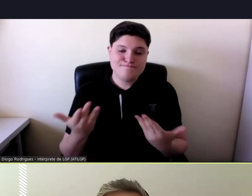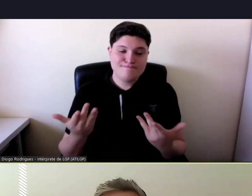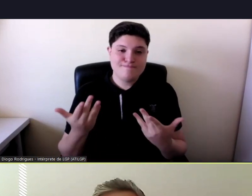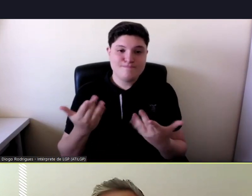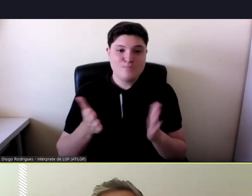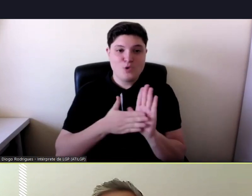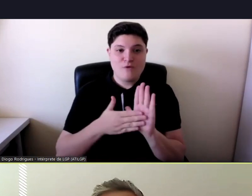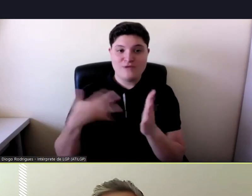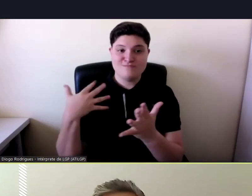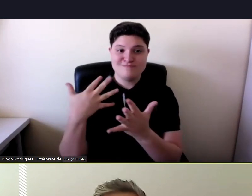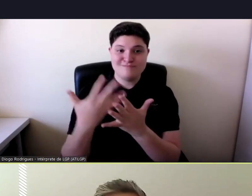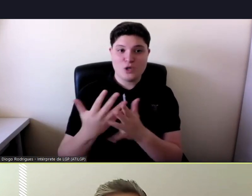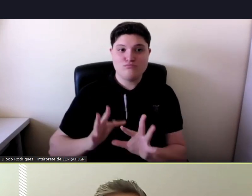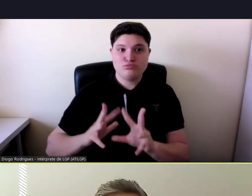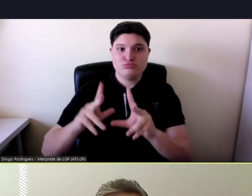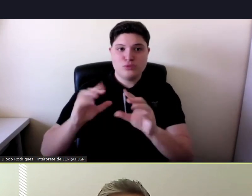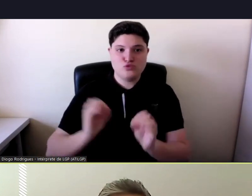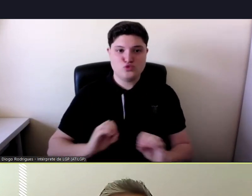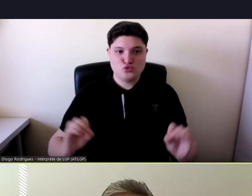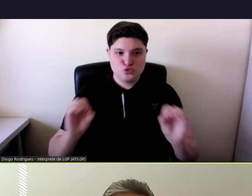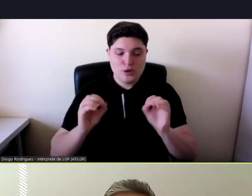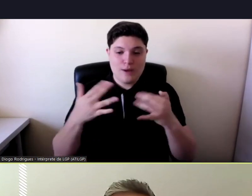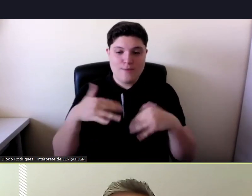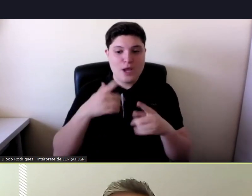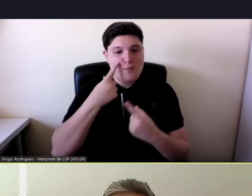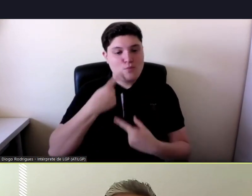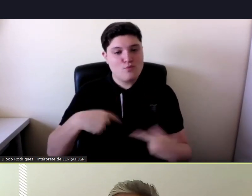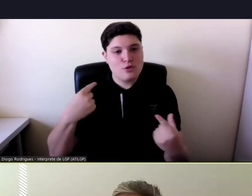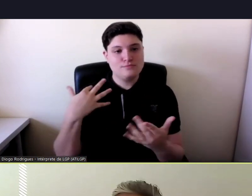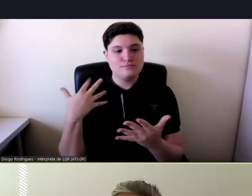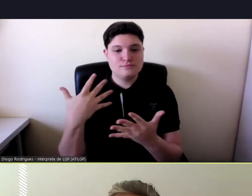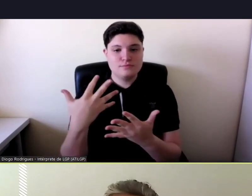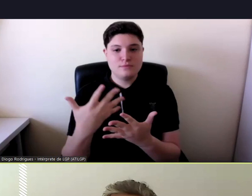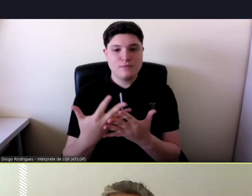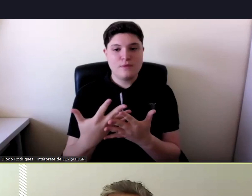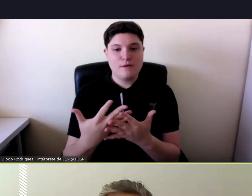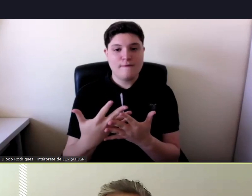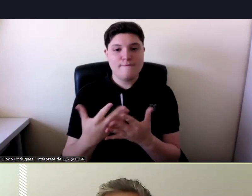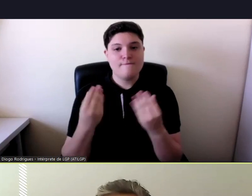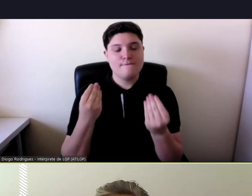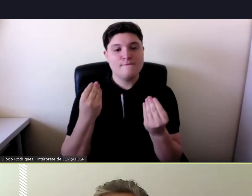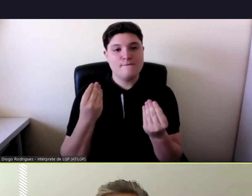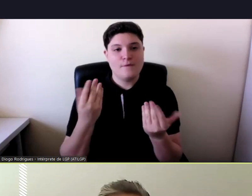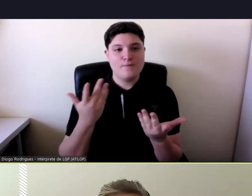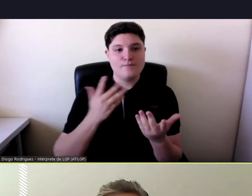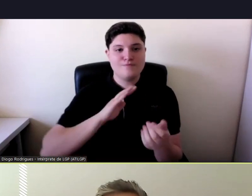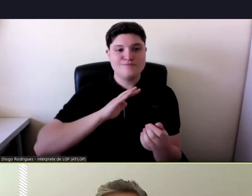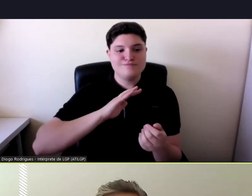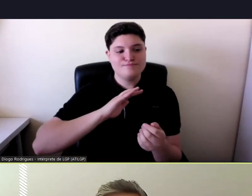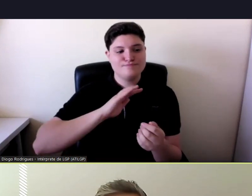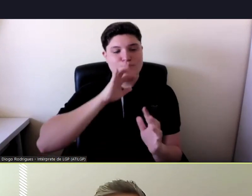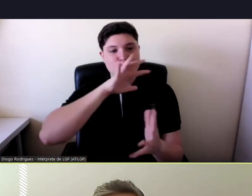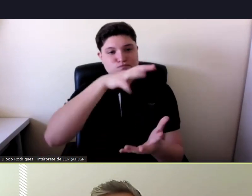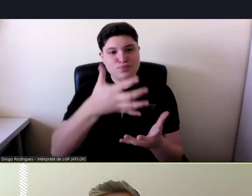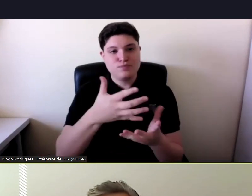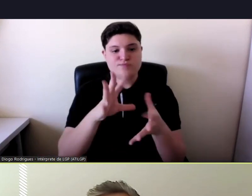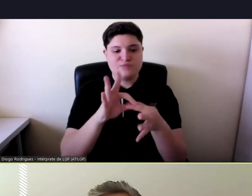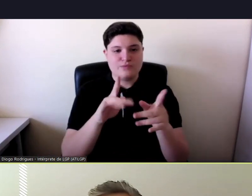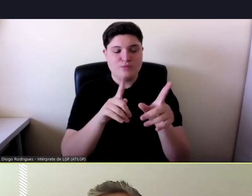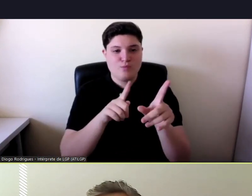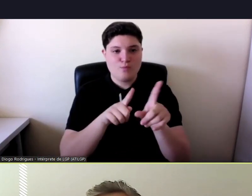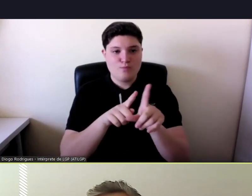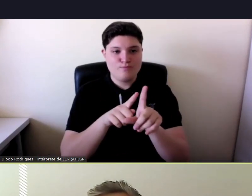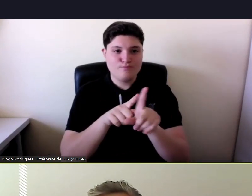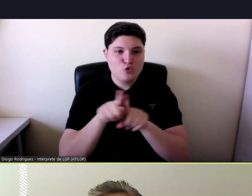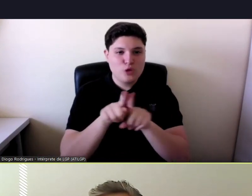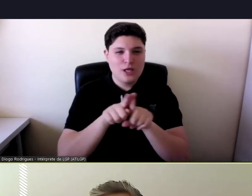que mostra qual é o impacto daquilo que é a dinâmica do planeta em questões geopolíticas